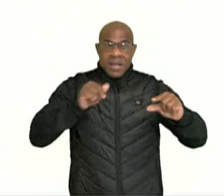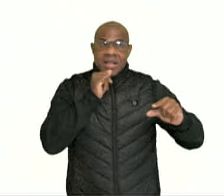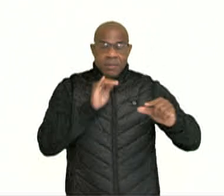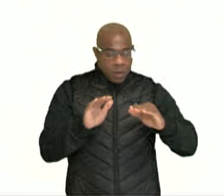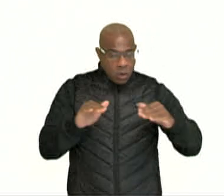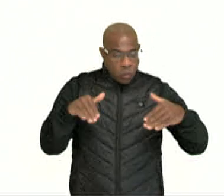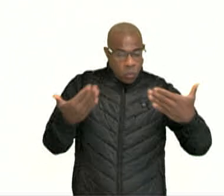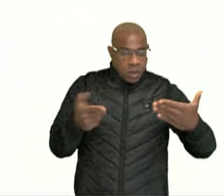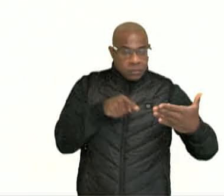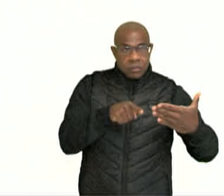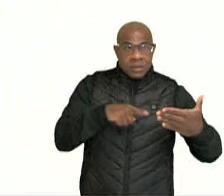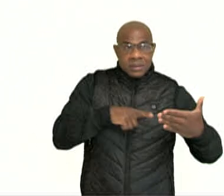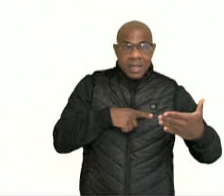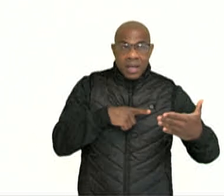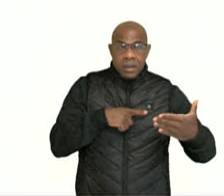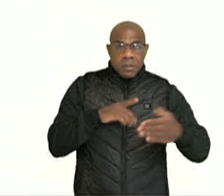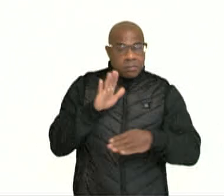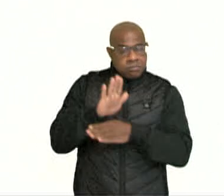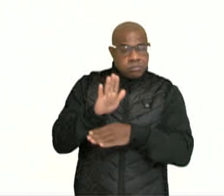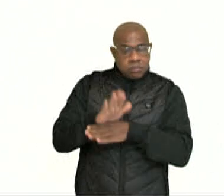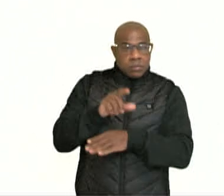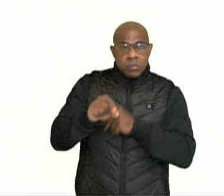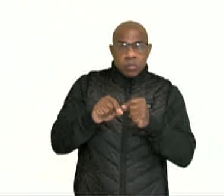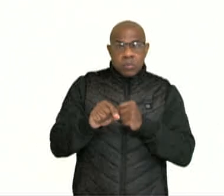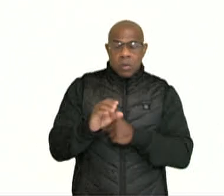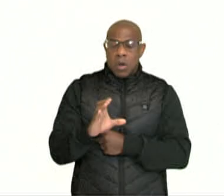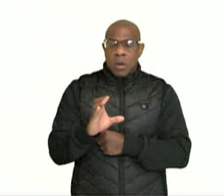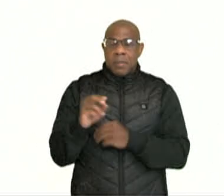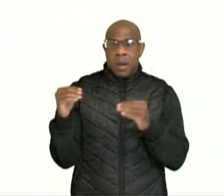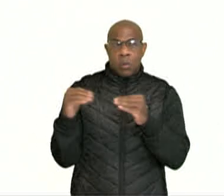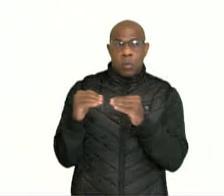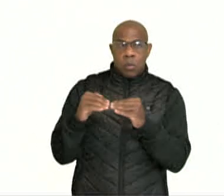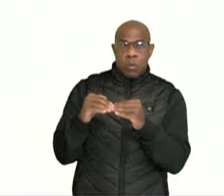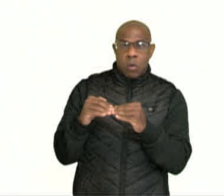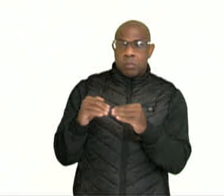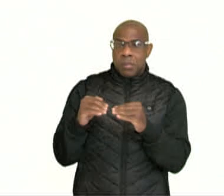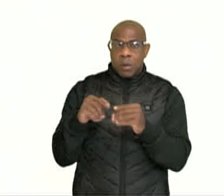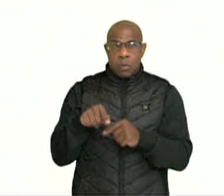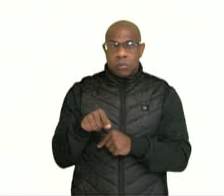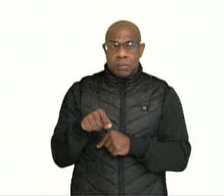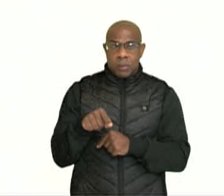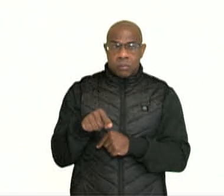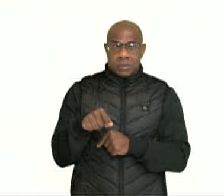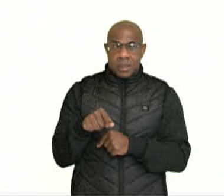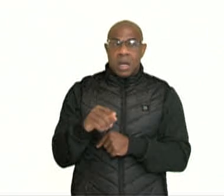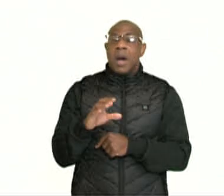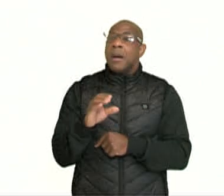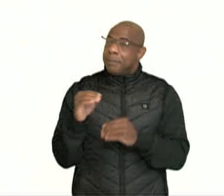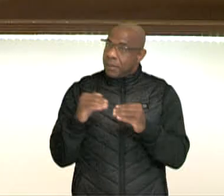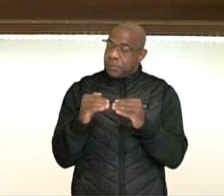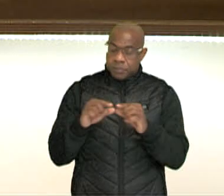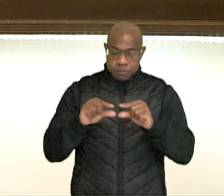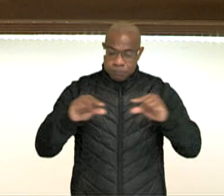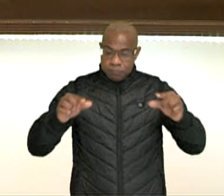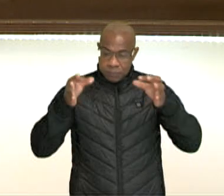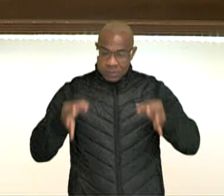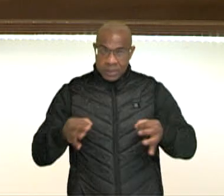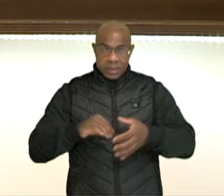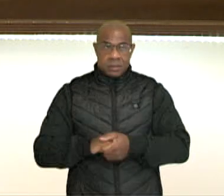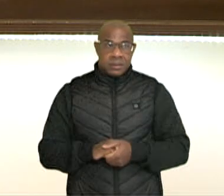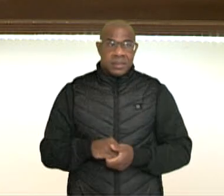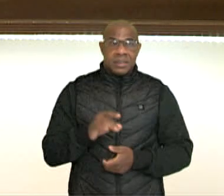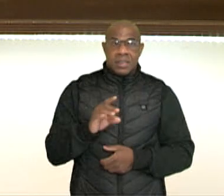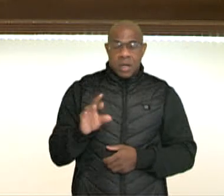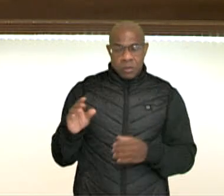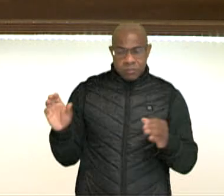quando, ele está ali servindo como elemento de coesão. Por isso que é dispensada a vírgula. Fica melhor, é como se ele